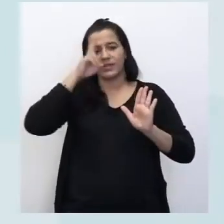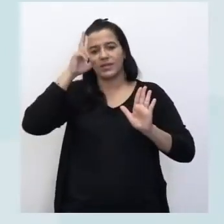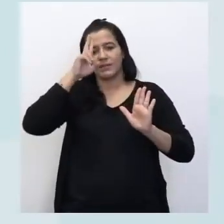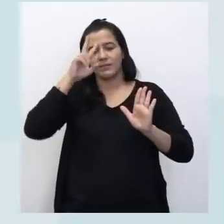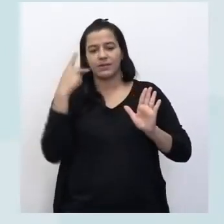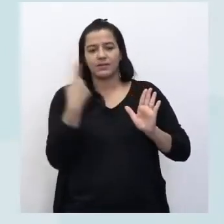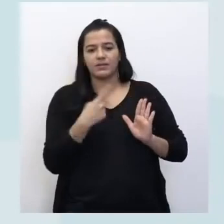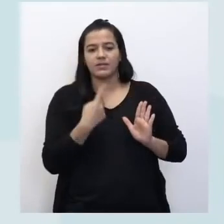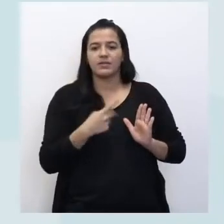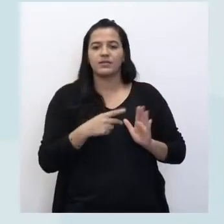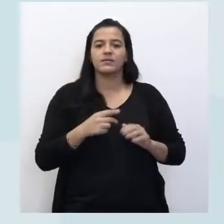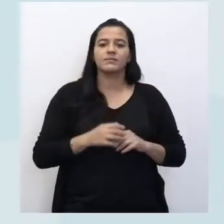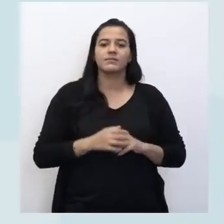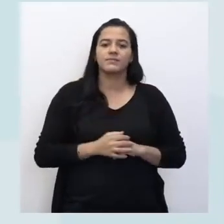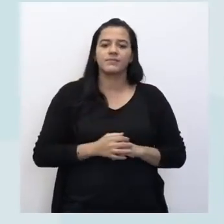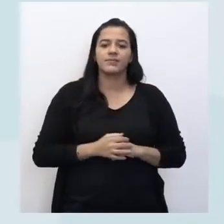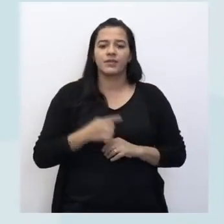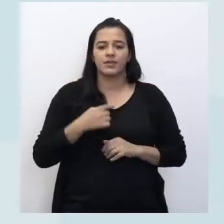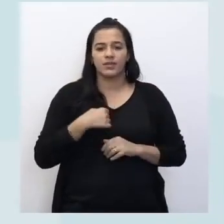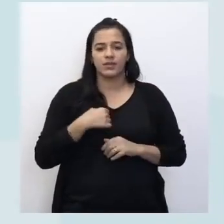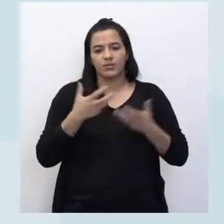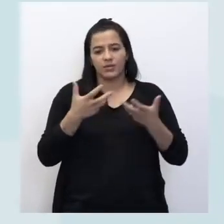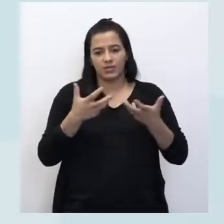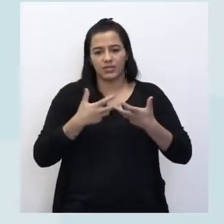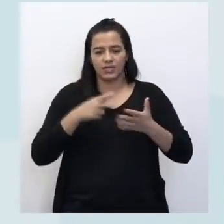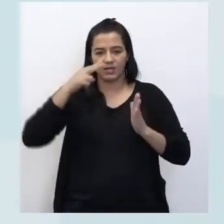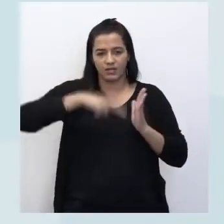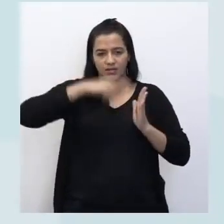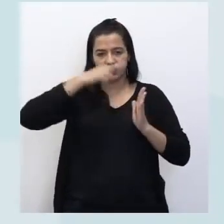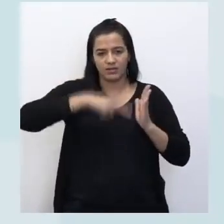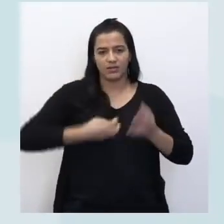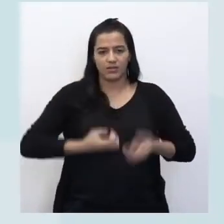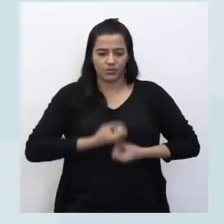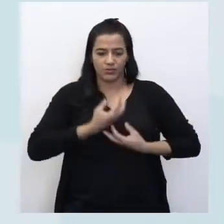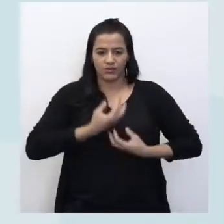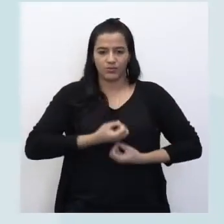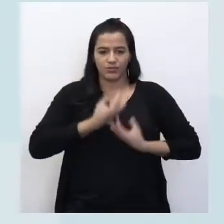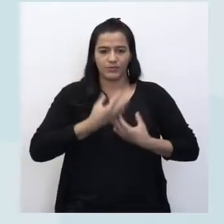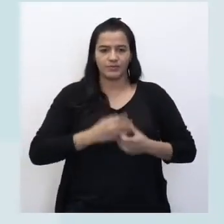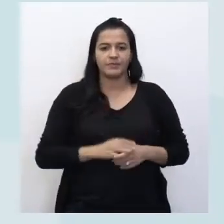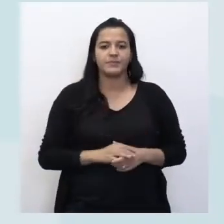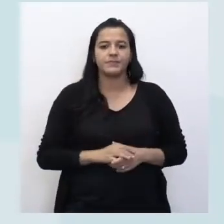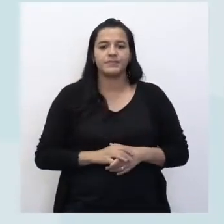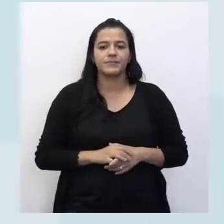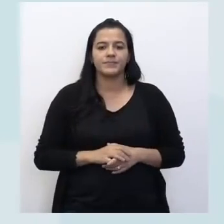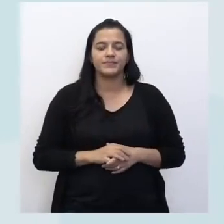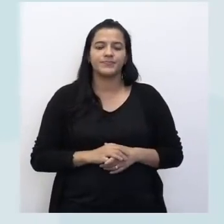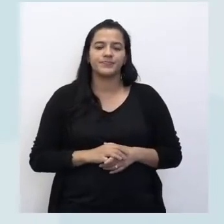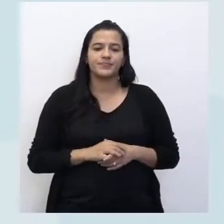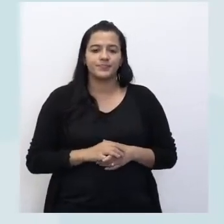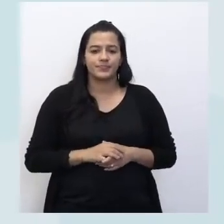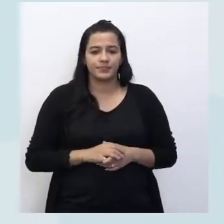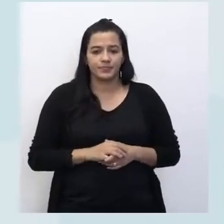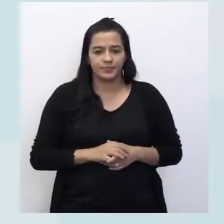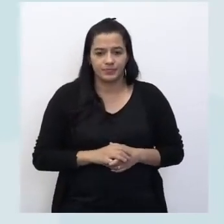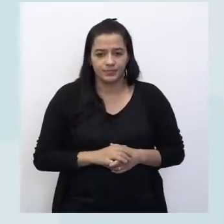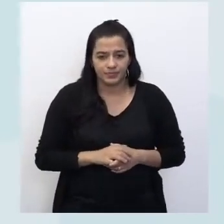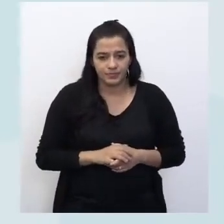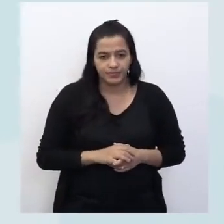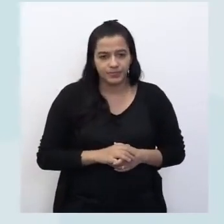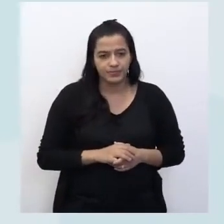Souza, eu gostaria de declamar este poema para vocês. Então, ele diz assim: